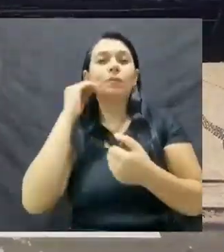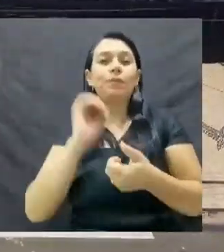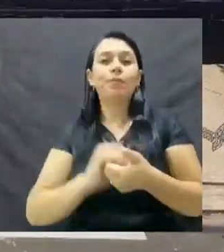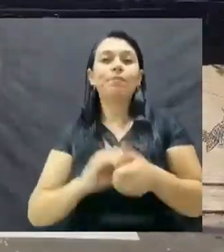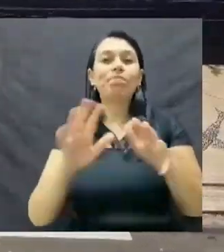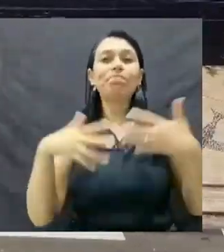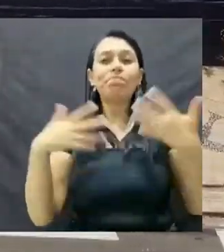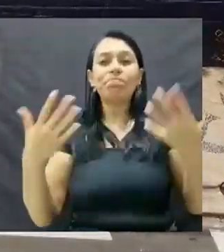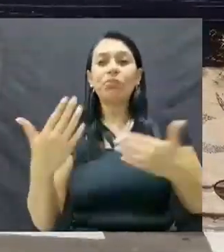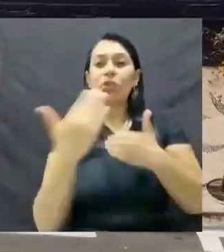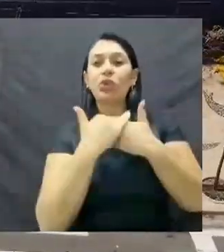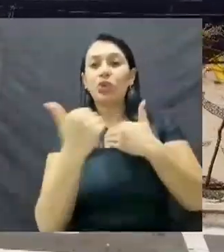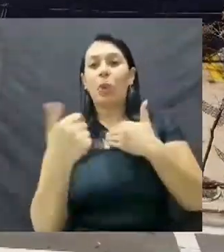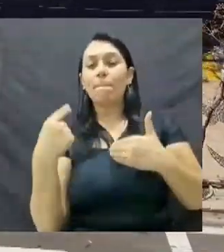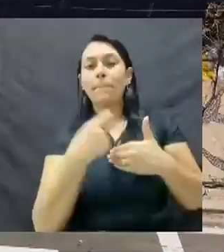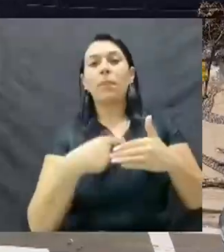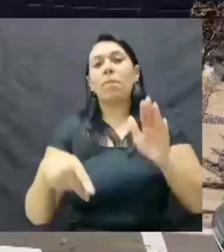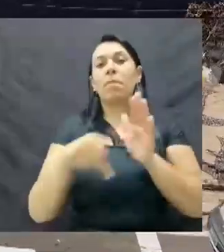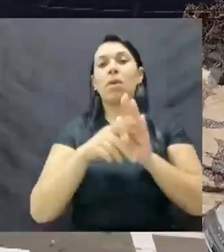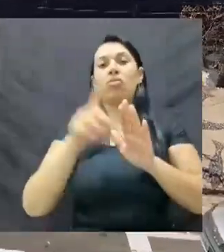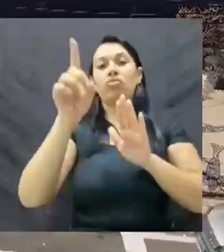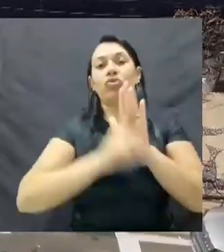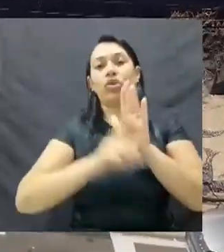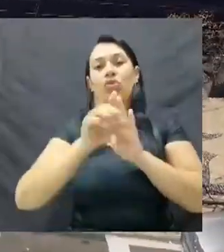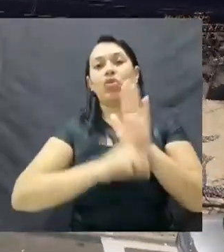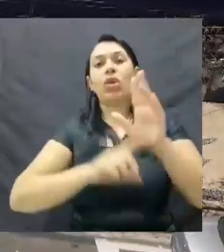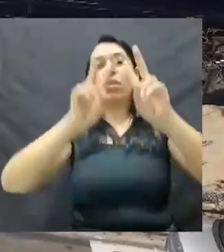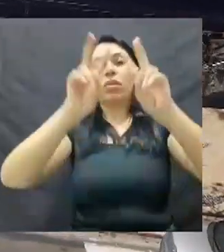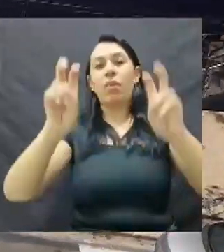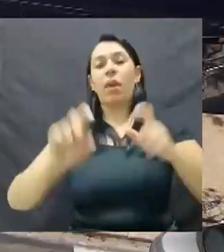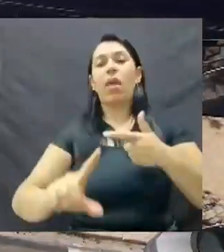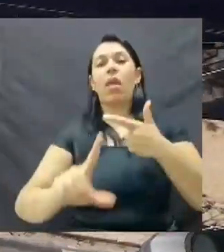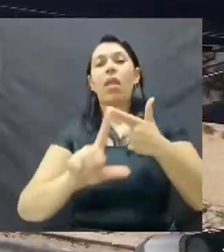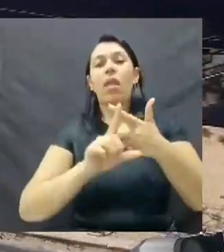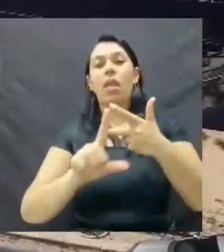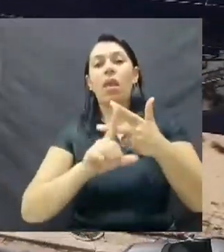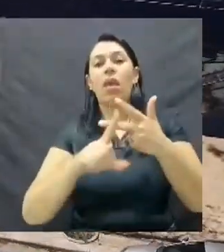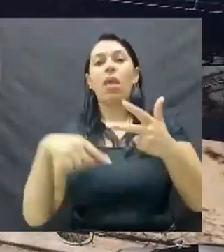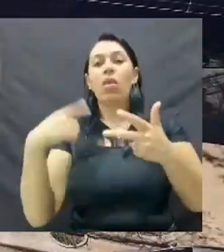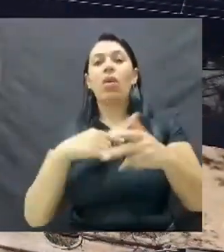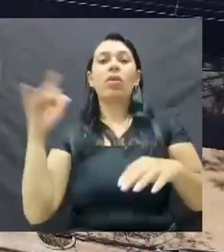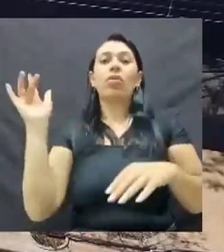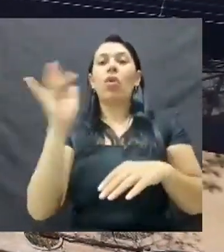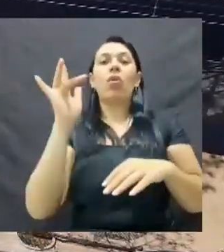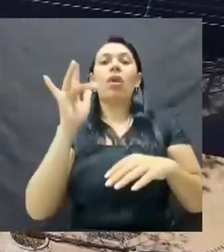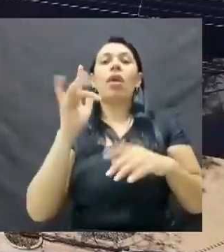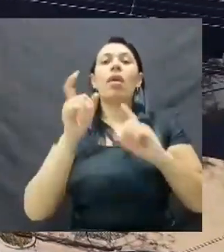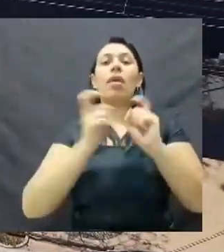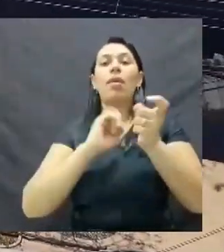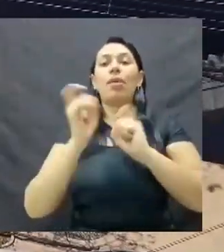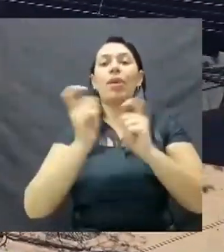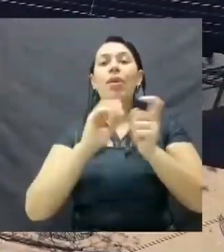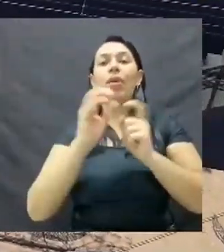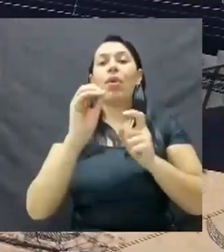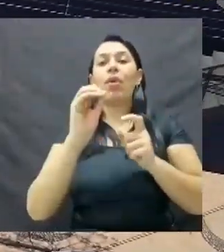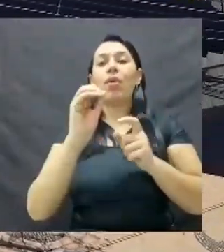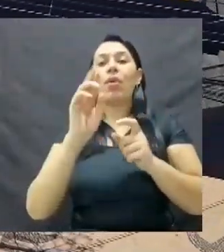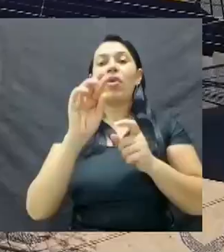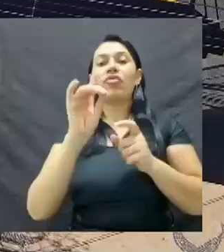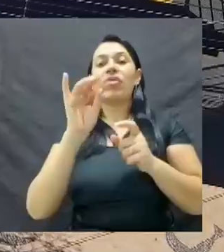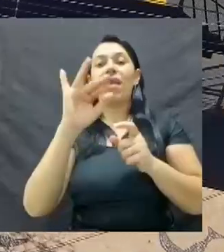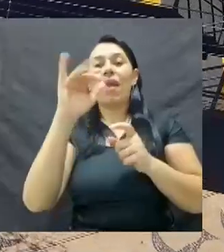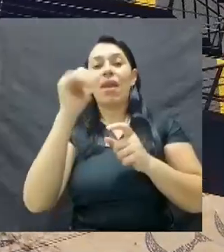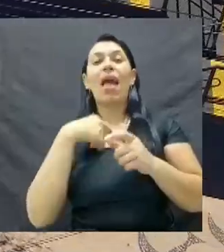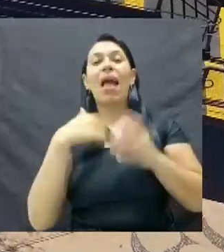diretoria de assuntos legislativos, que é quem toca as reuniões ordinárias ali, tudo. A gente sempre está lá, às vezes tem um pedido do presidente,